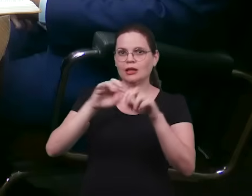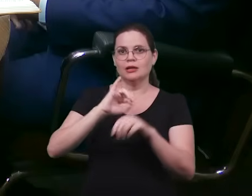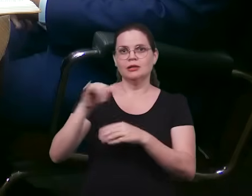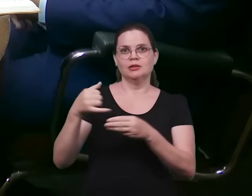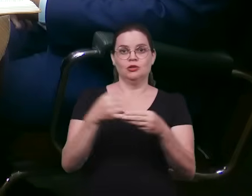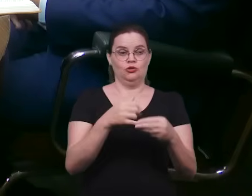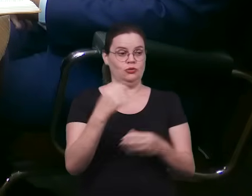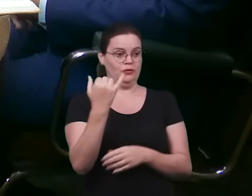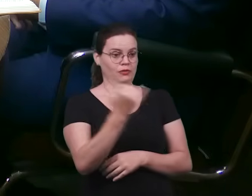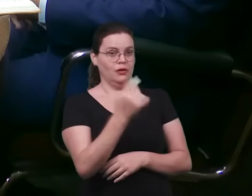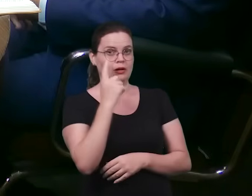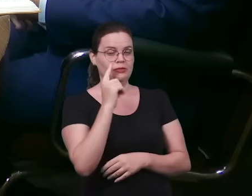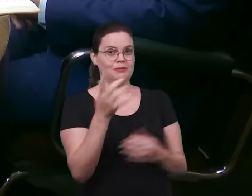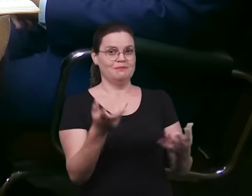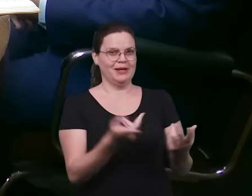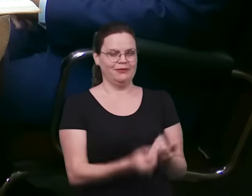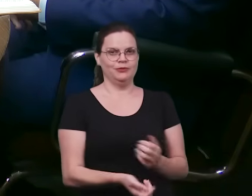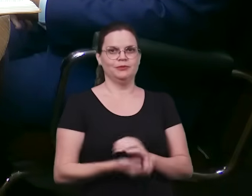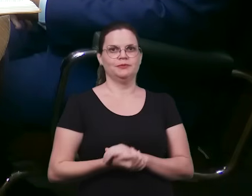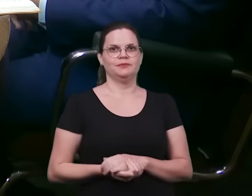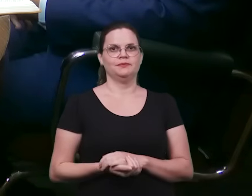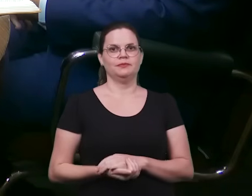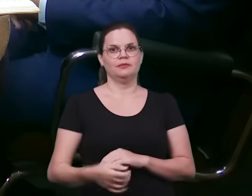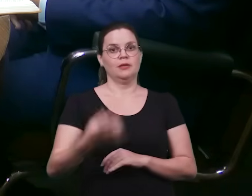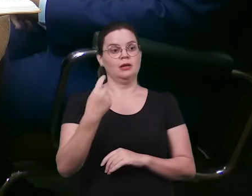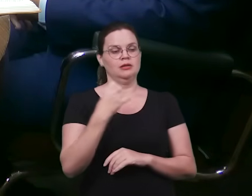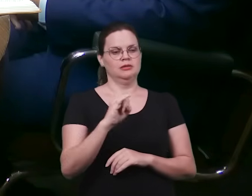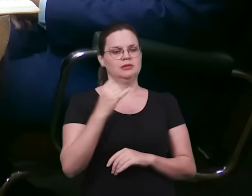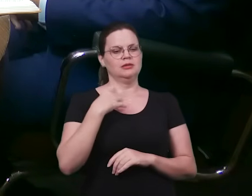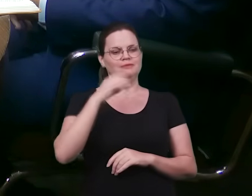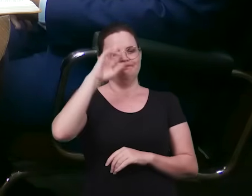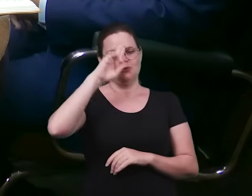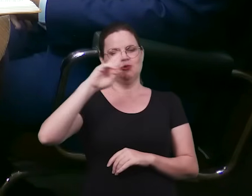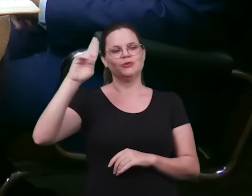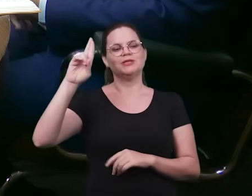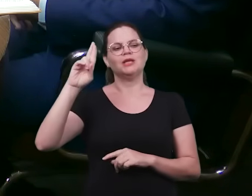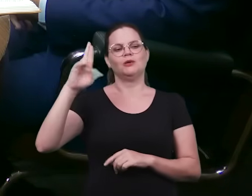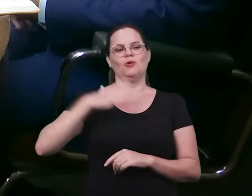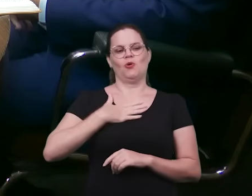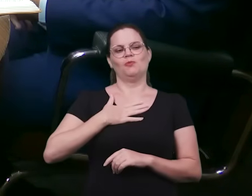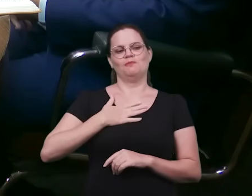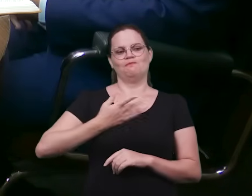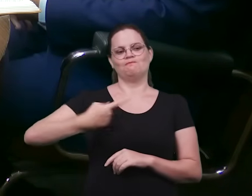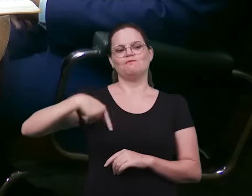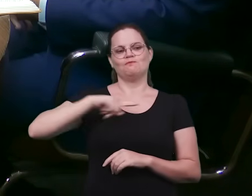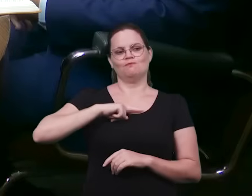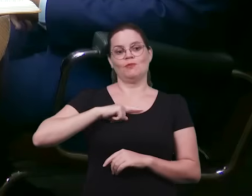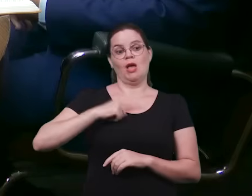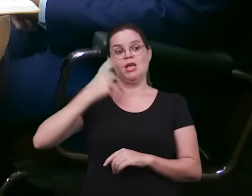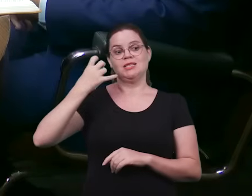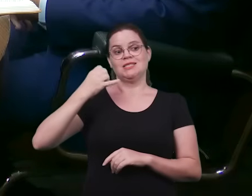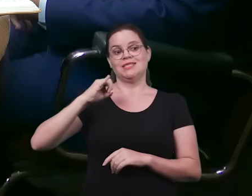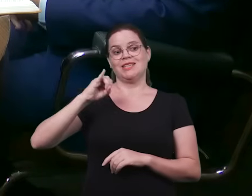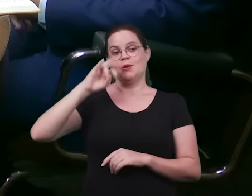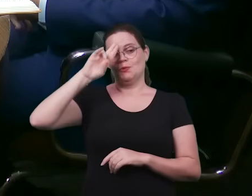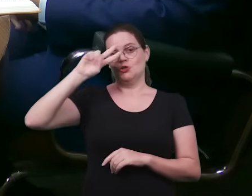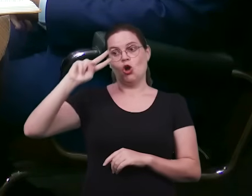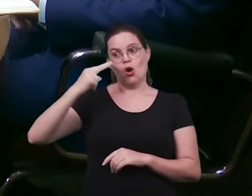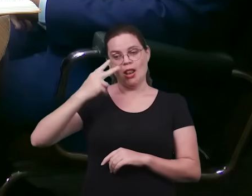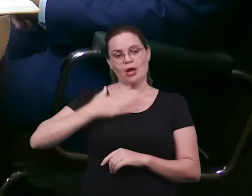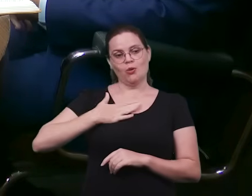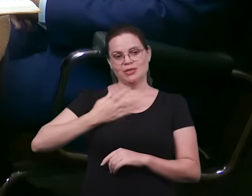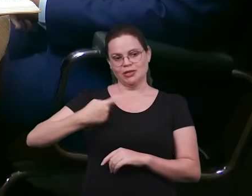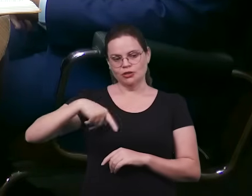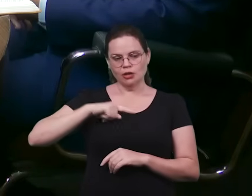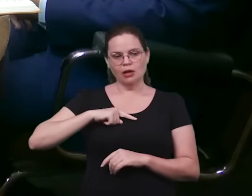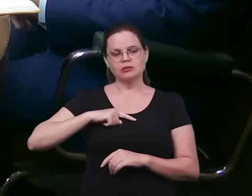Josué disse uma palavra maravilhosa: se o Senhor se agradar de nós, nós